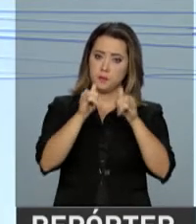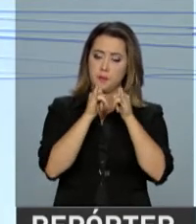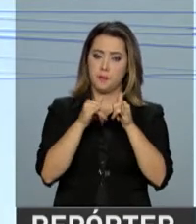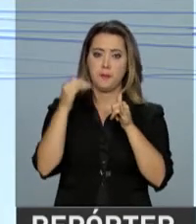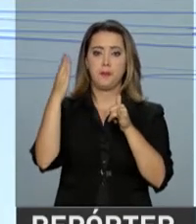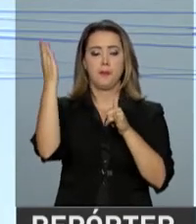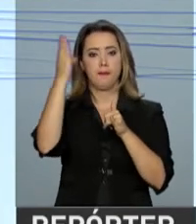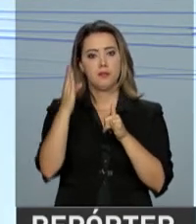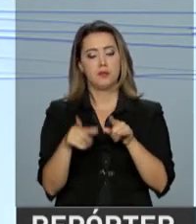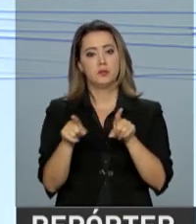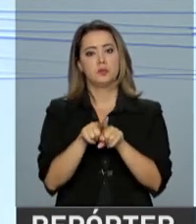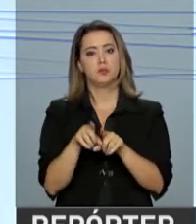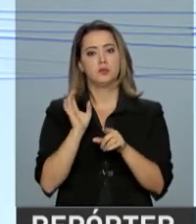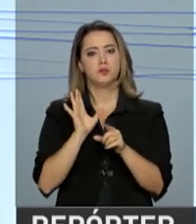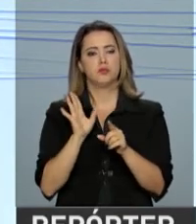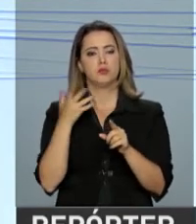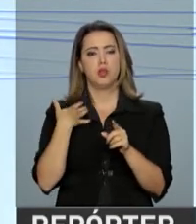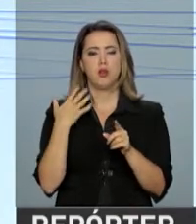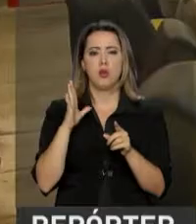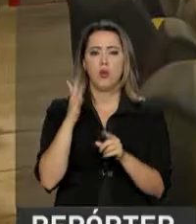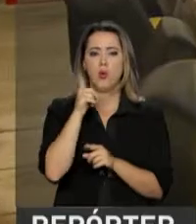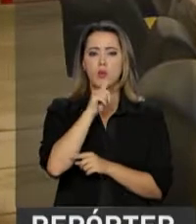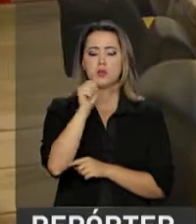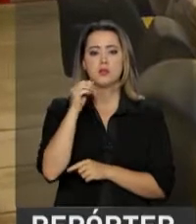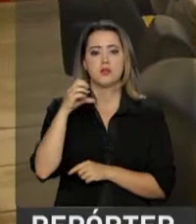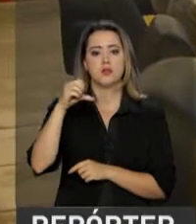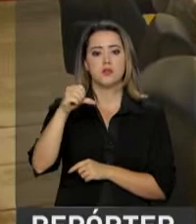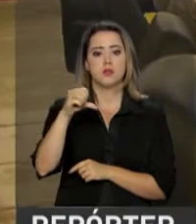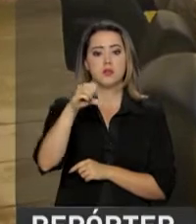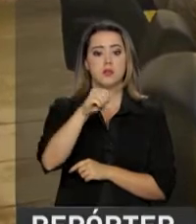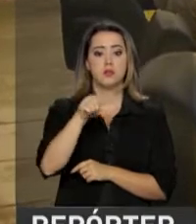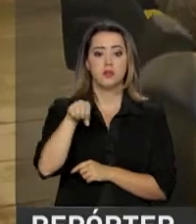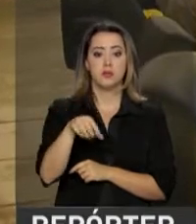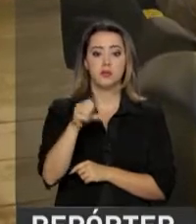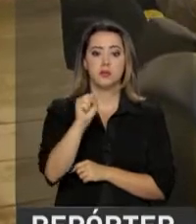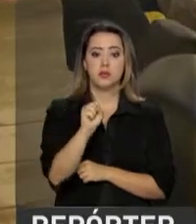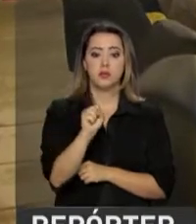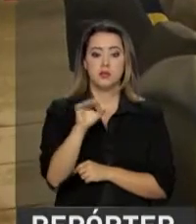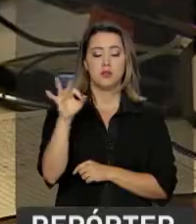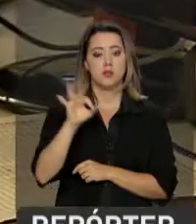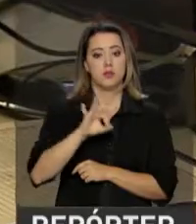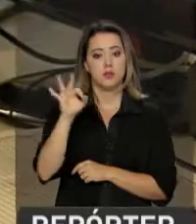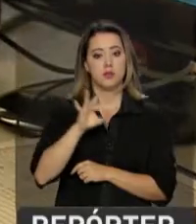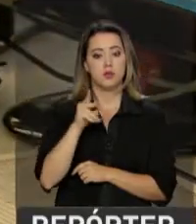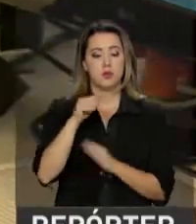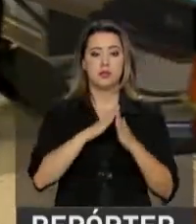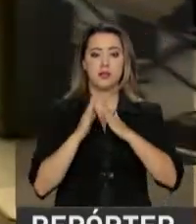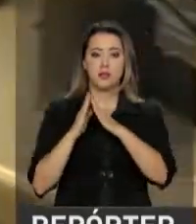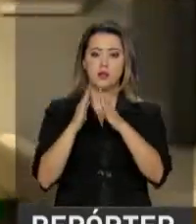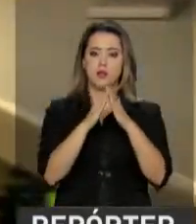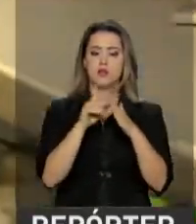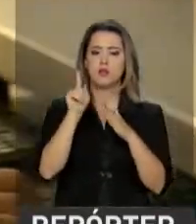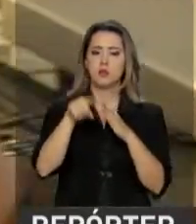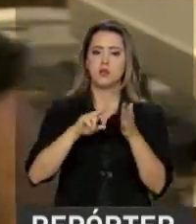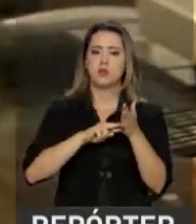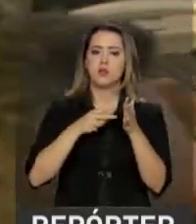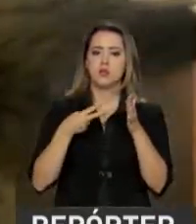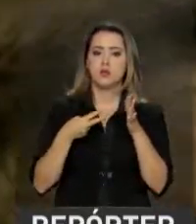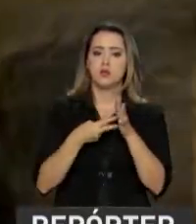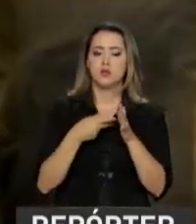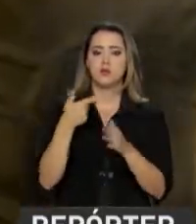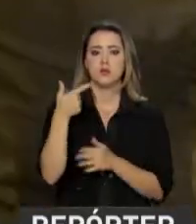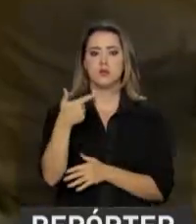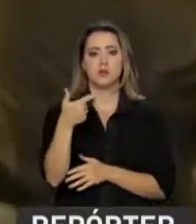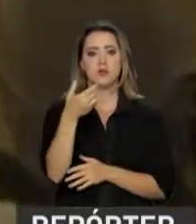elétrica a cobertura alcança 90 e 9,8 por cento dos domicílios o que equivale a